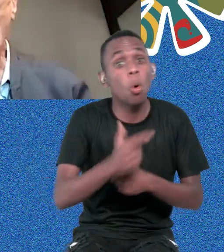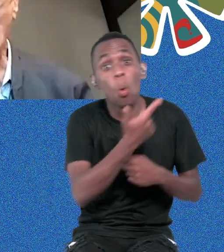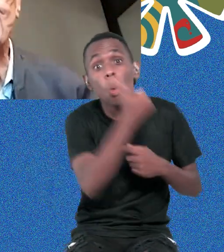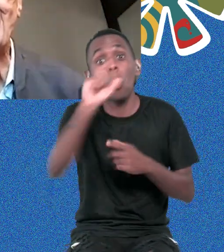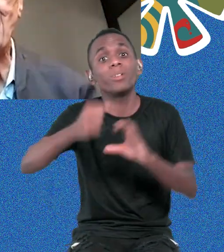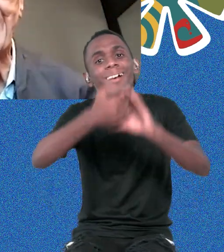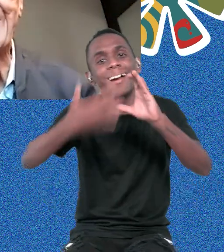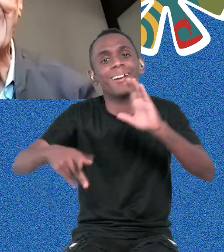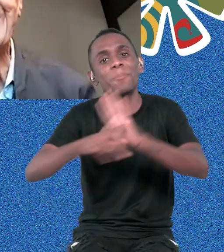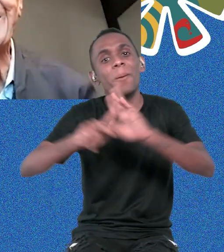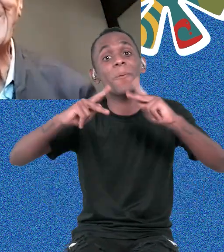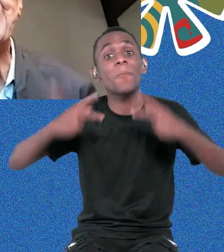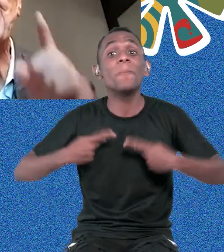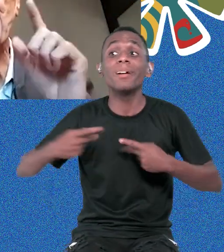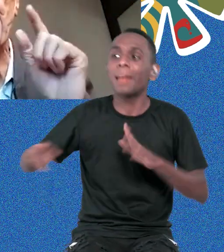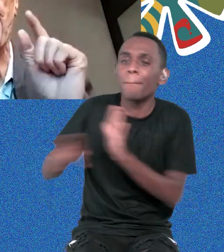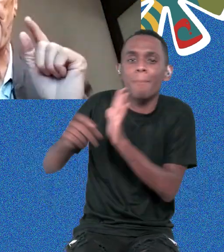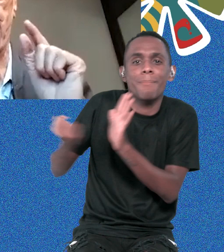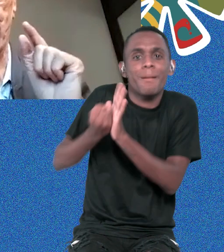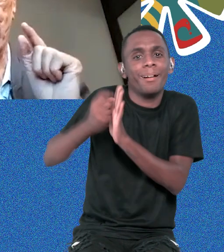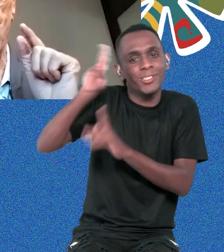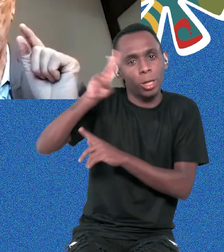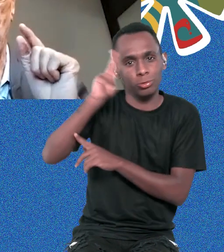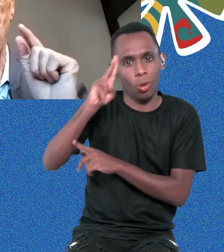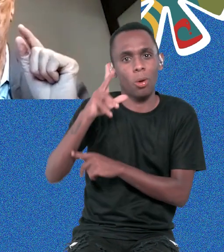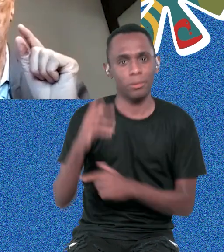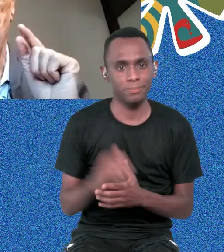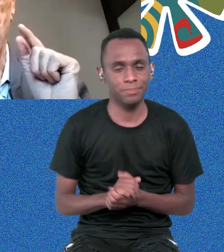sua outra humanidade na história.